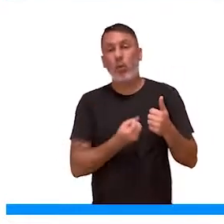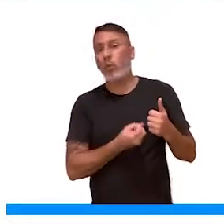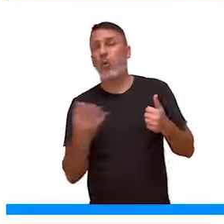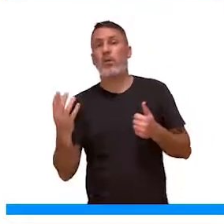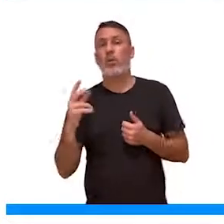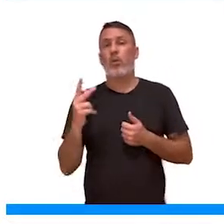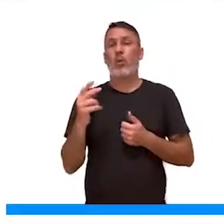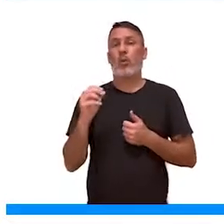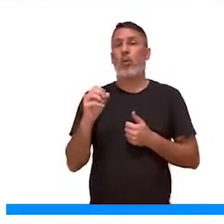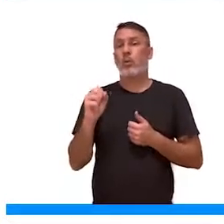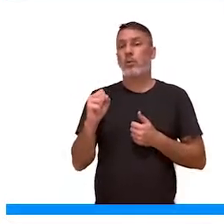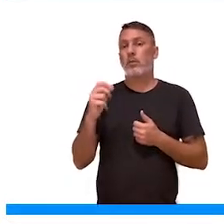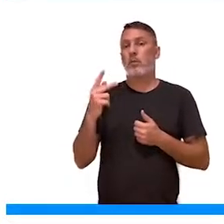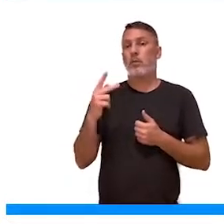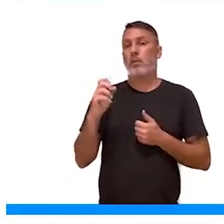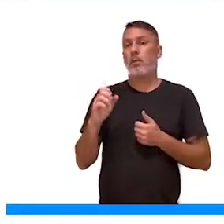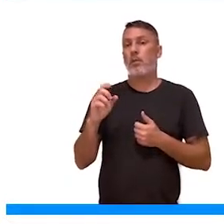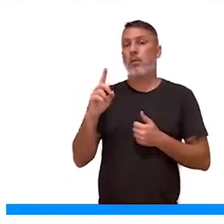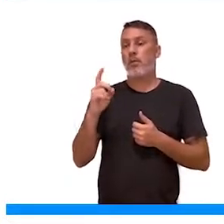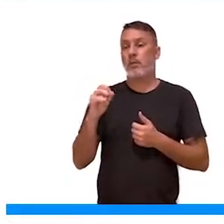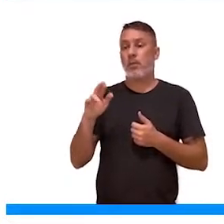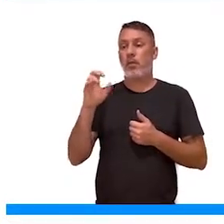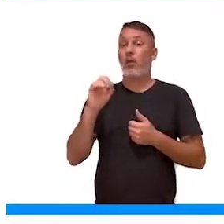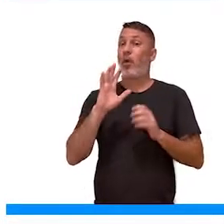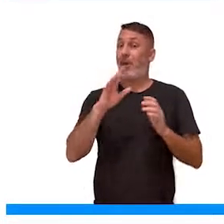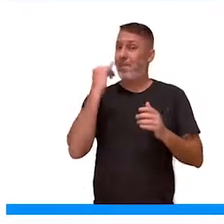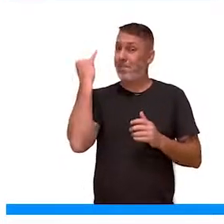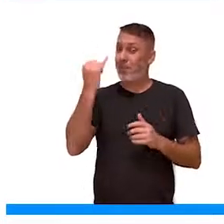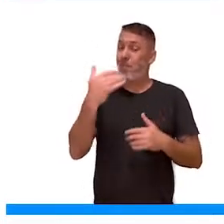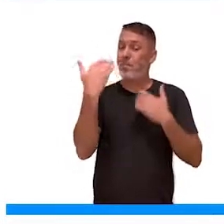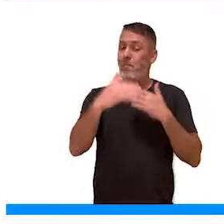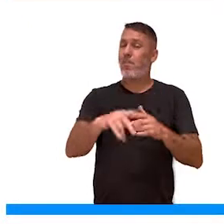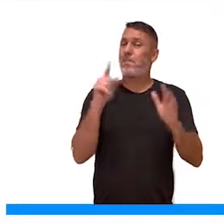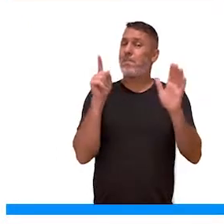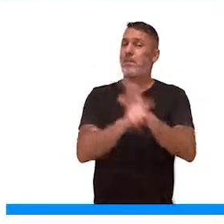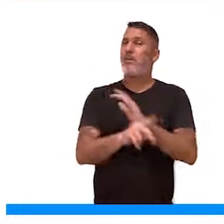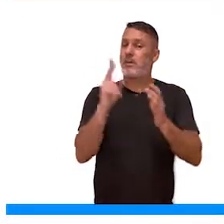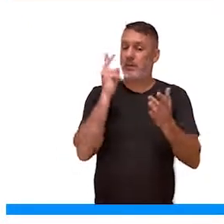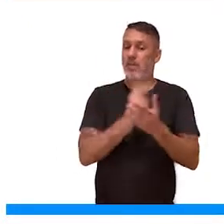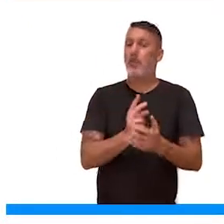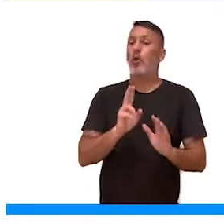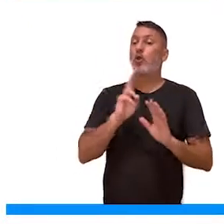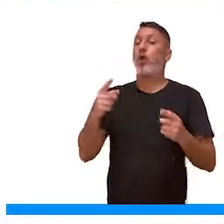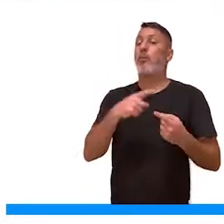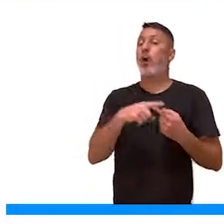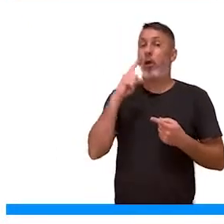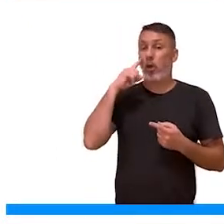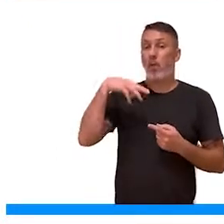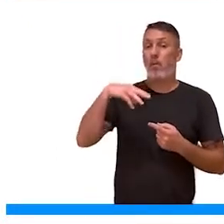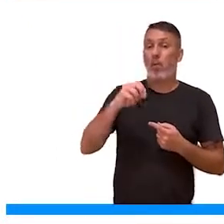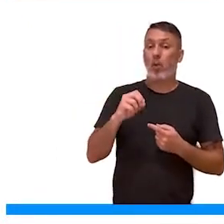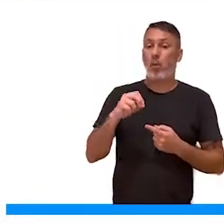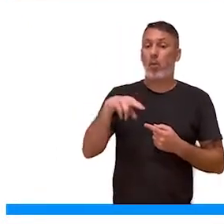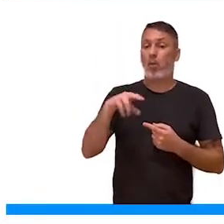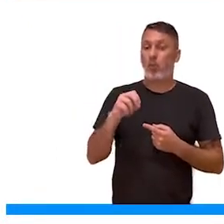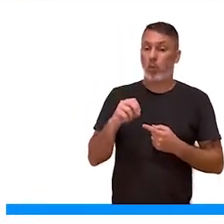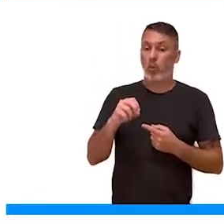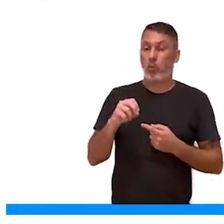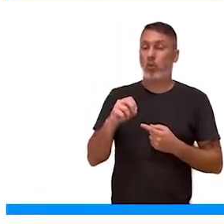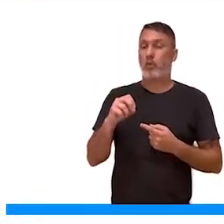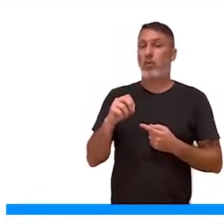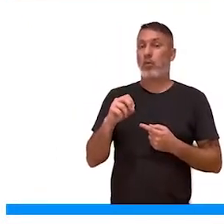de hospedeiros. Galera, isso é muito importante, porque sempre cobram em prova, tá? Eles são chamados de monoxênicos